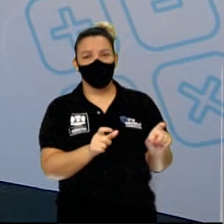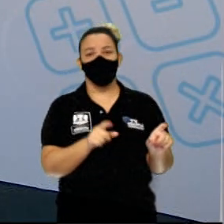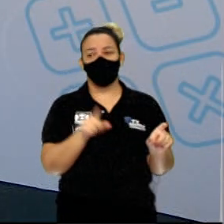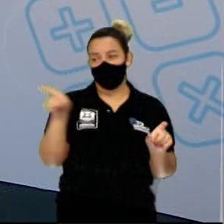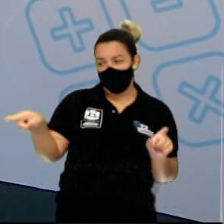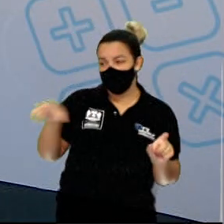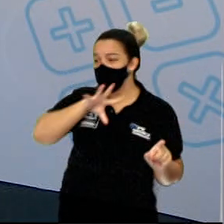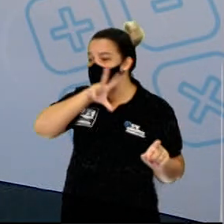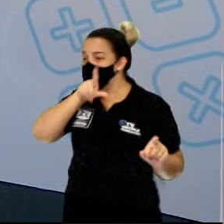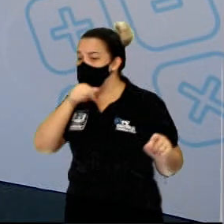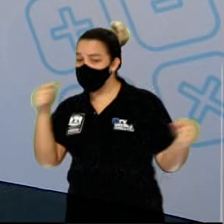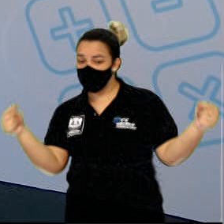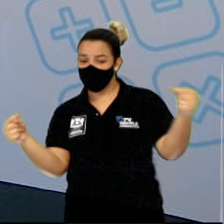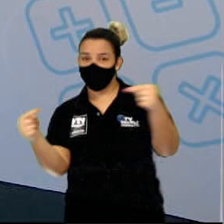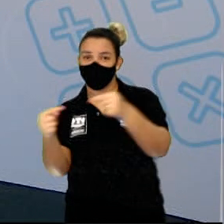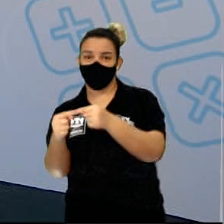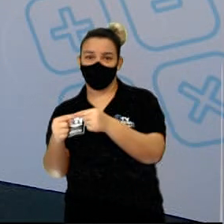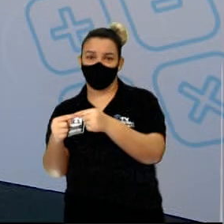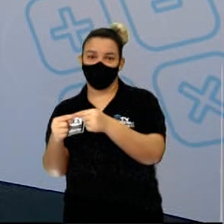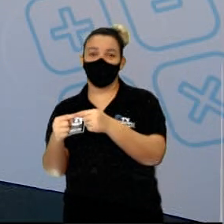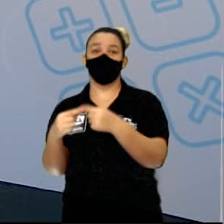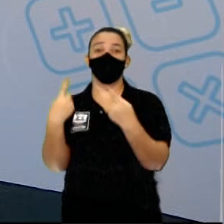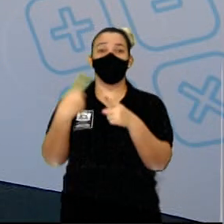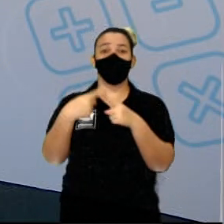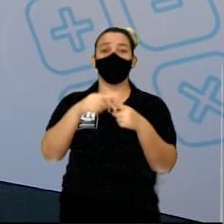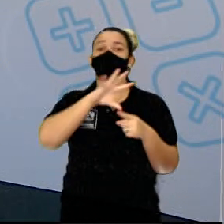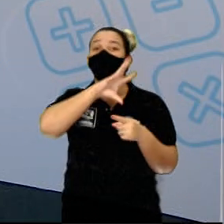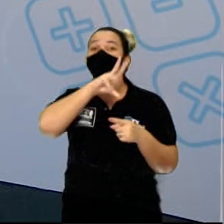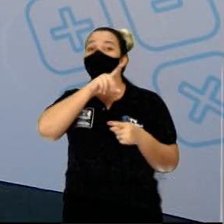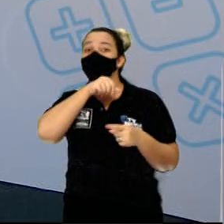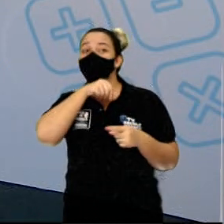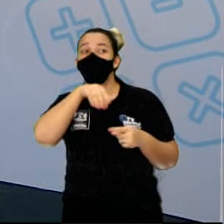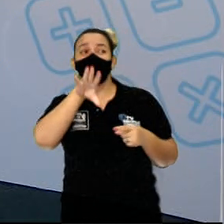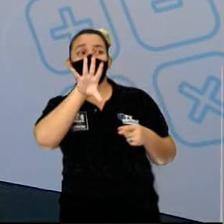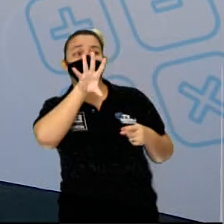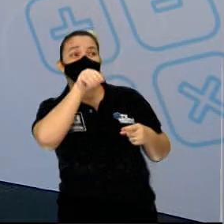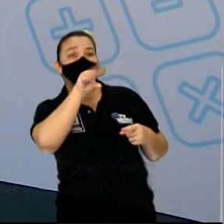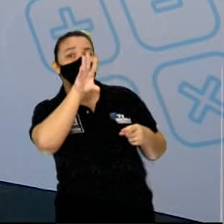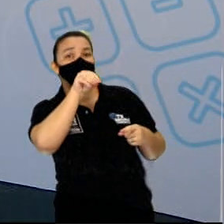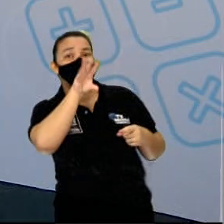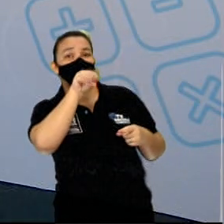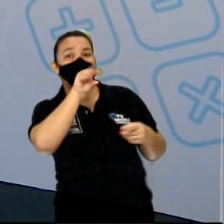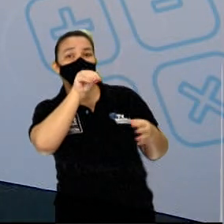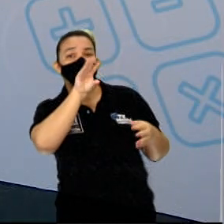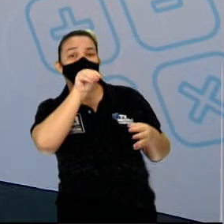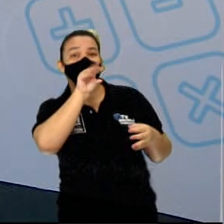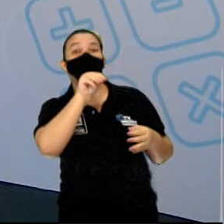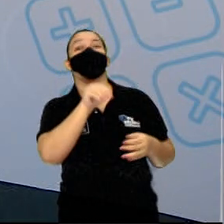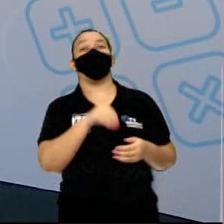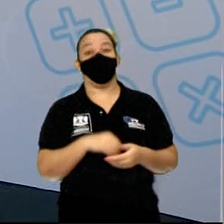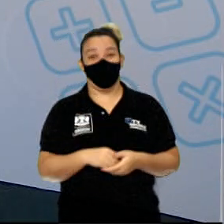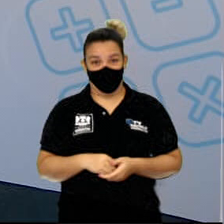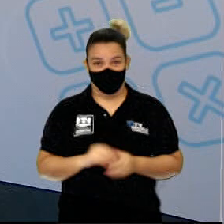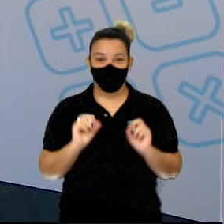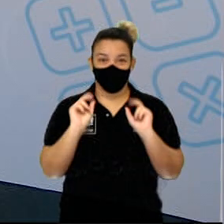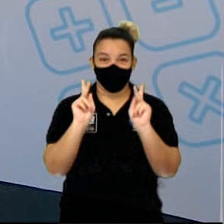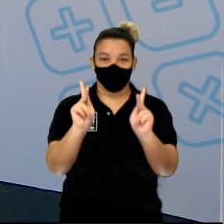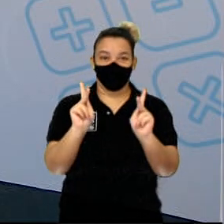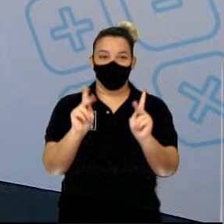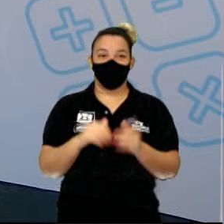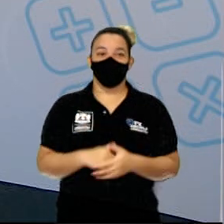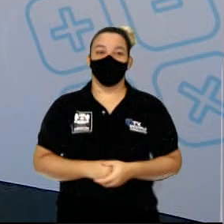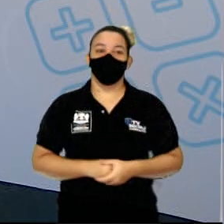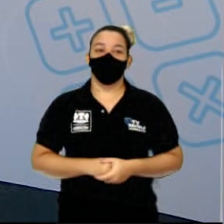aí aos animais, como a capacidade de falar, de raciocinar cognitivamente diante de uma situação, tá bom?